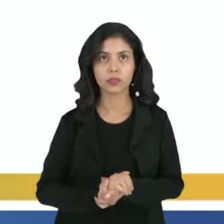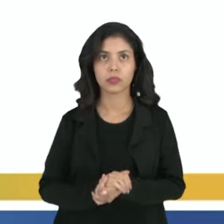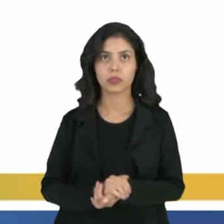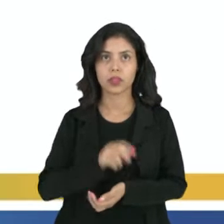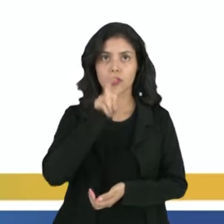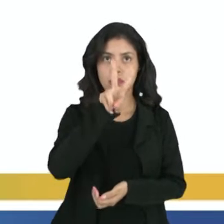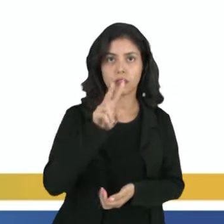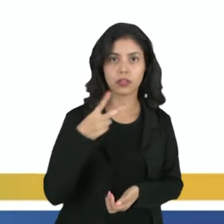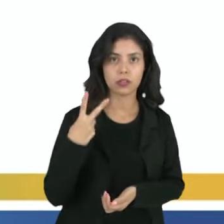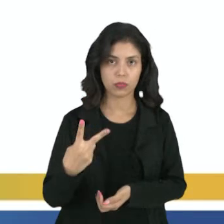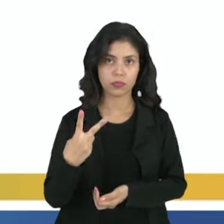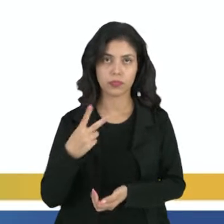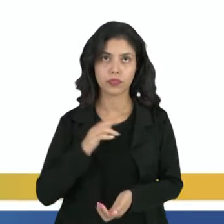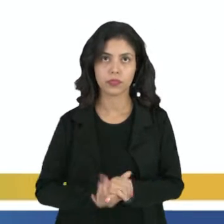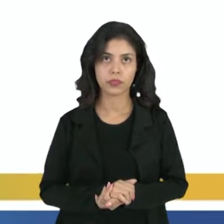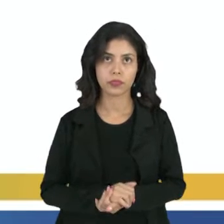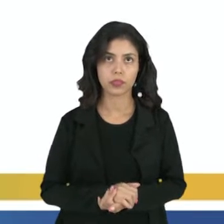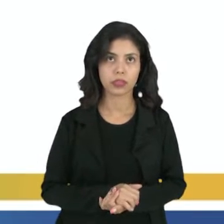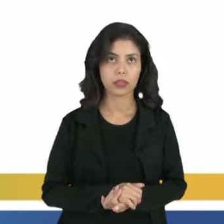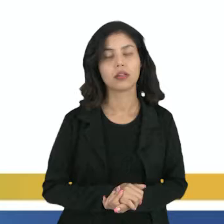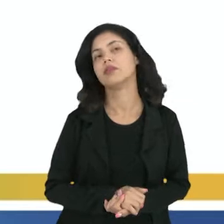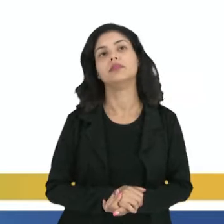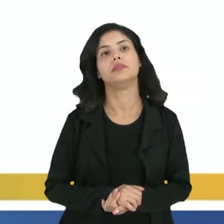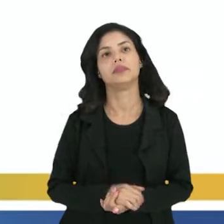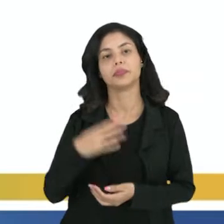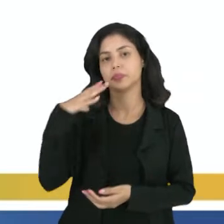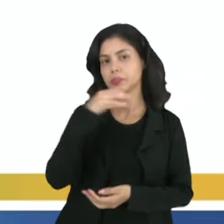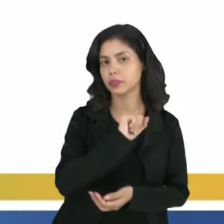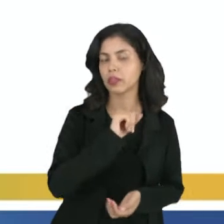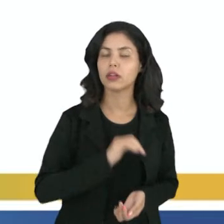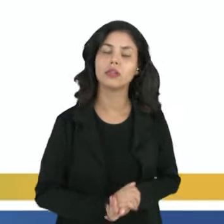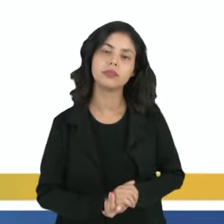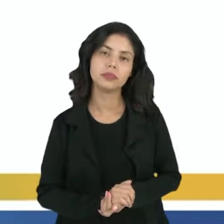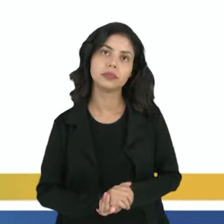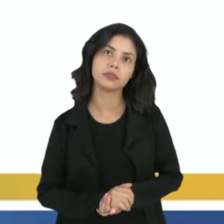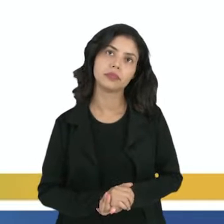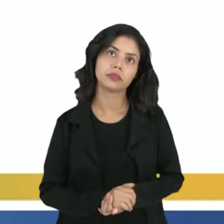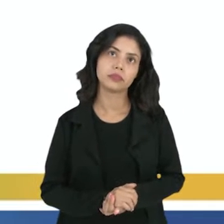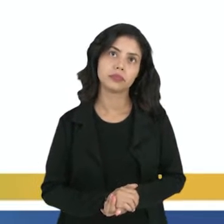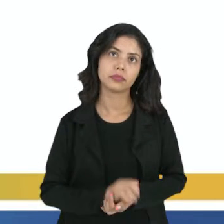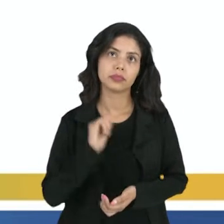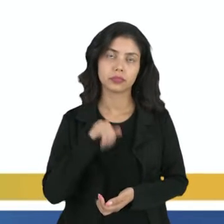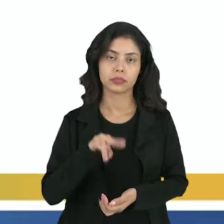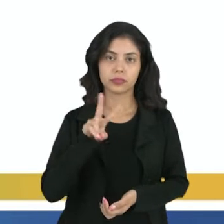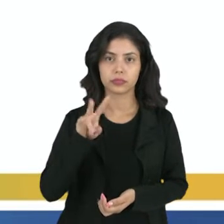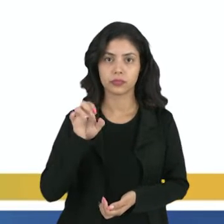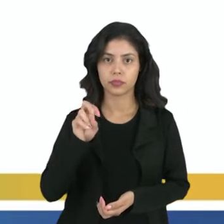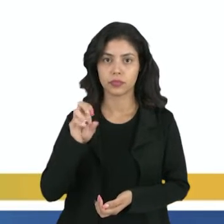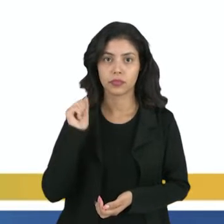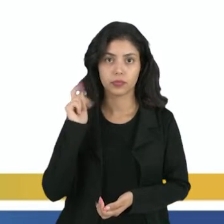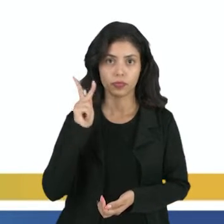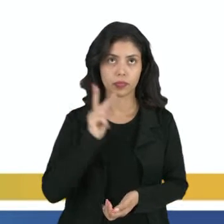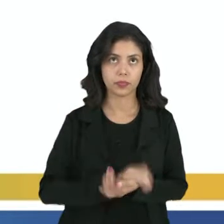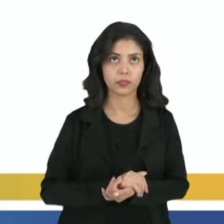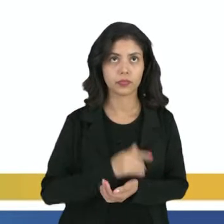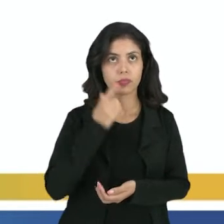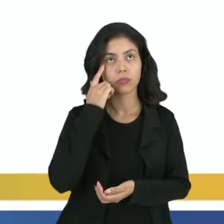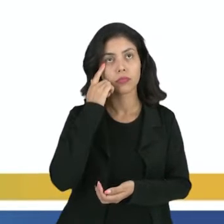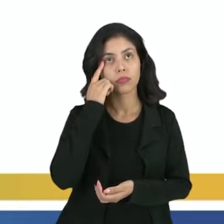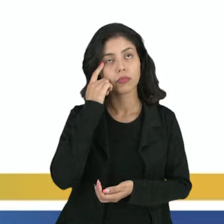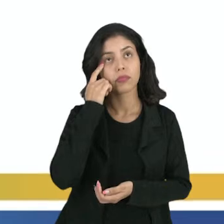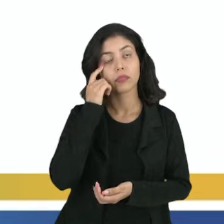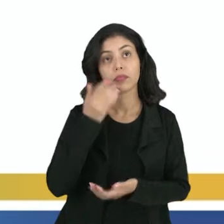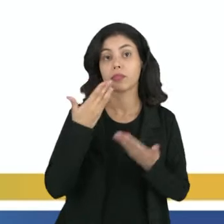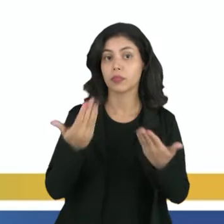reação direta, será igual a V2, que é a velocidade da reação inversa, ok?